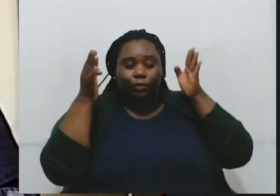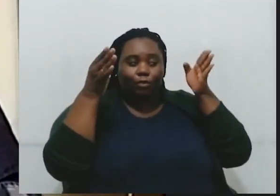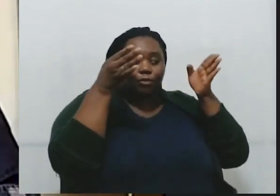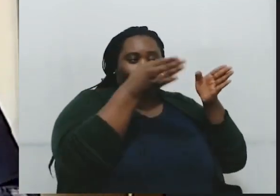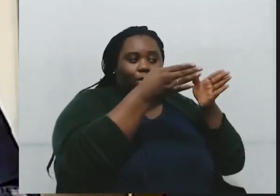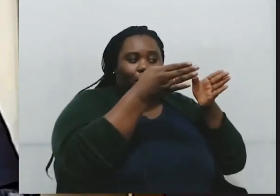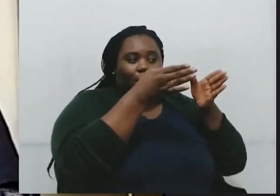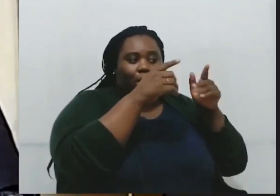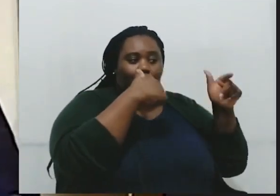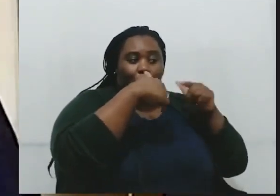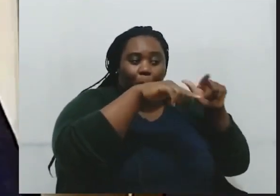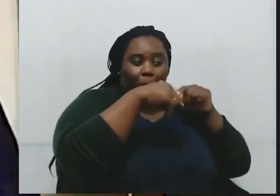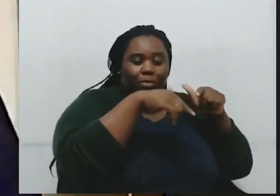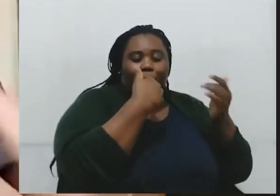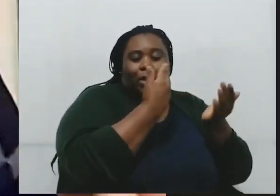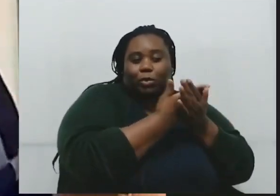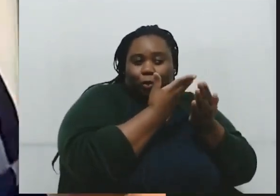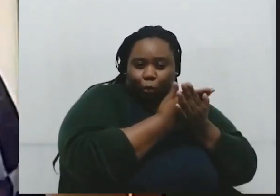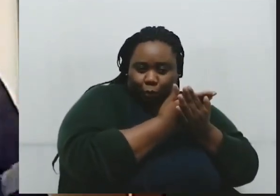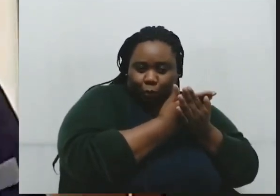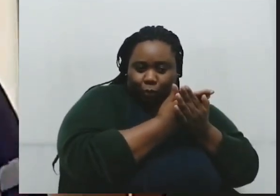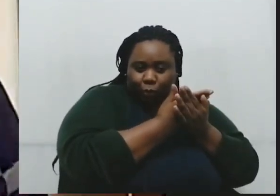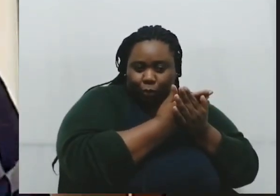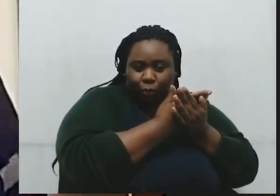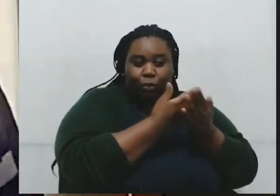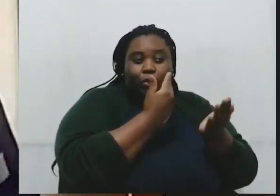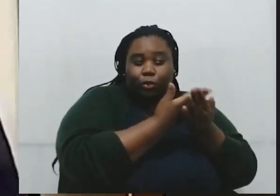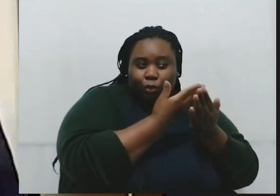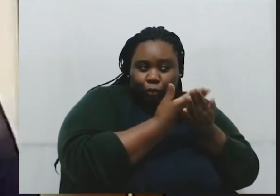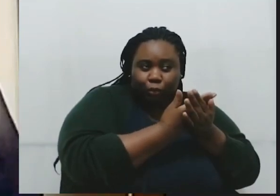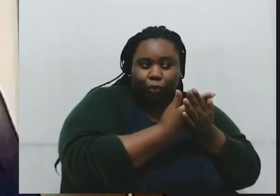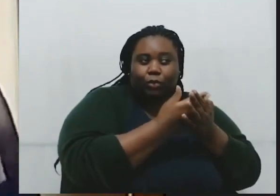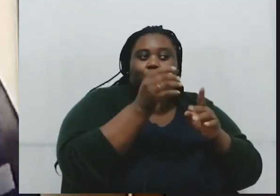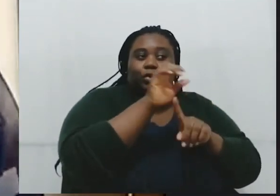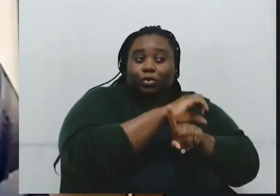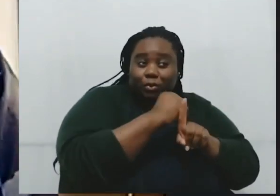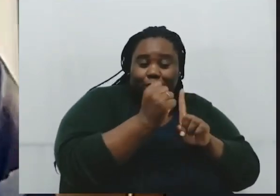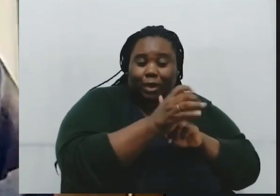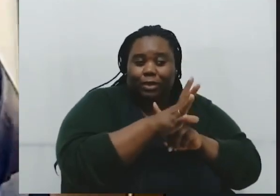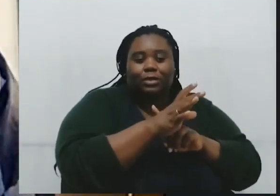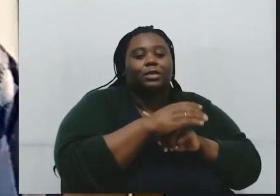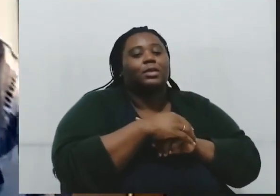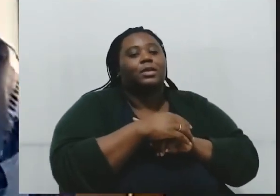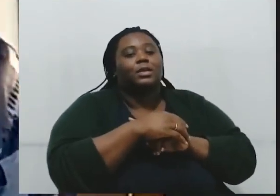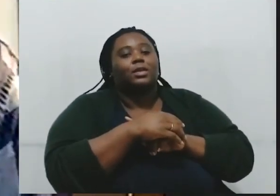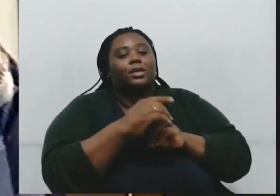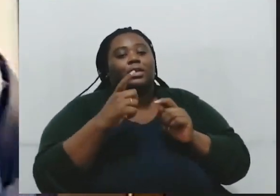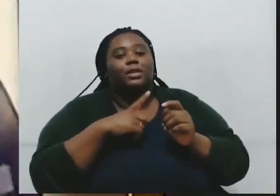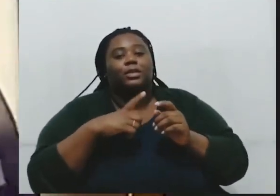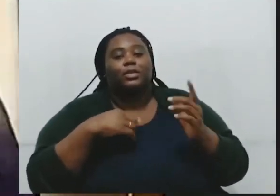Eu tinha áreas correlatas, tinha matérias que eu podia pegar, tipo antropologia da arte, filosofia da arte,